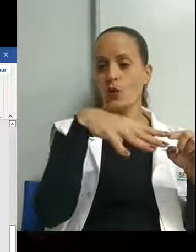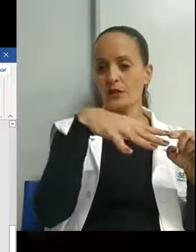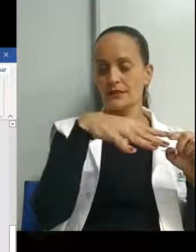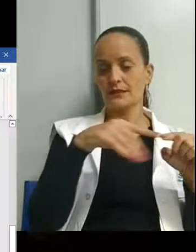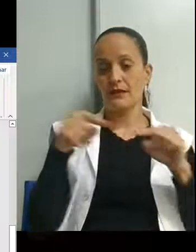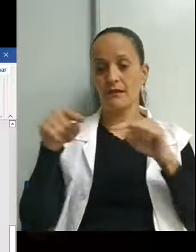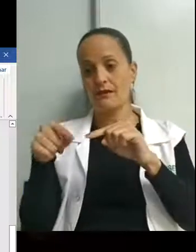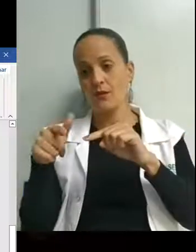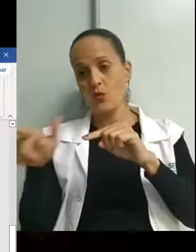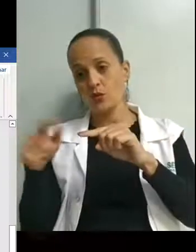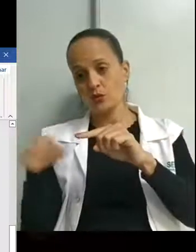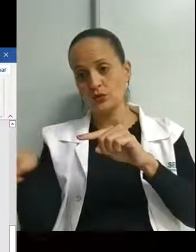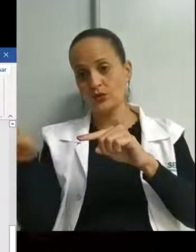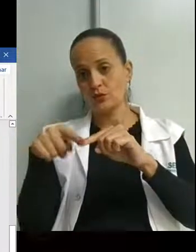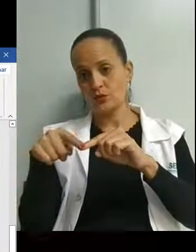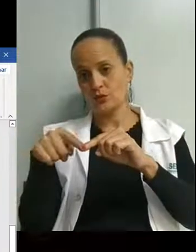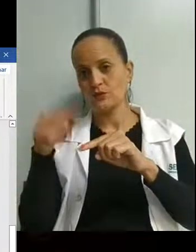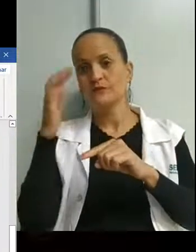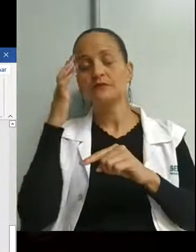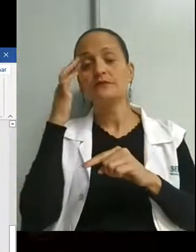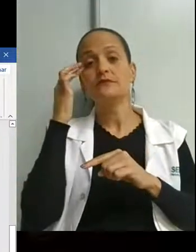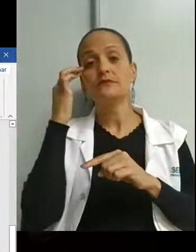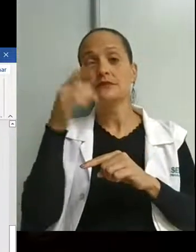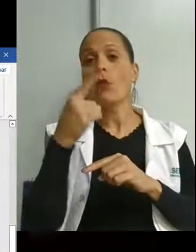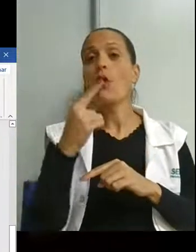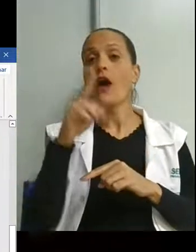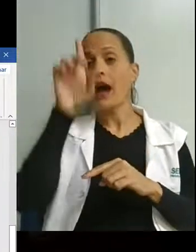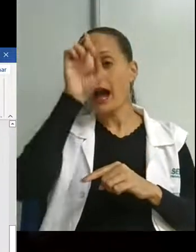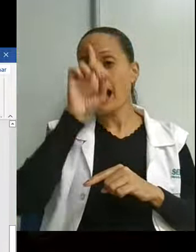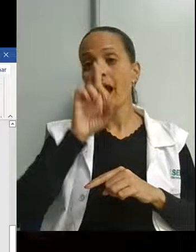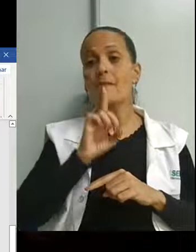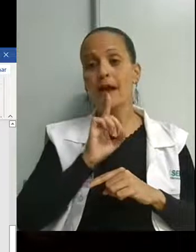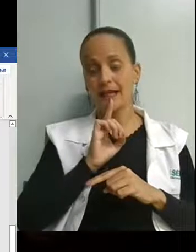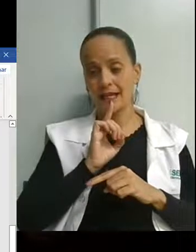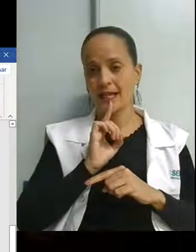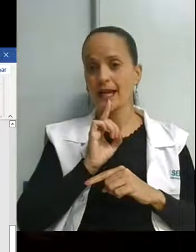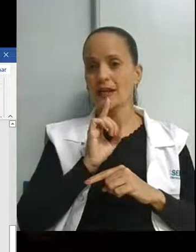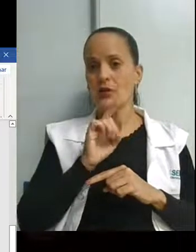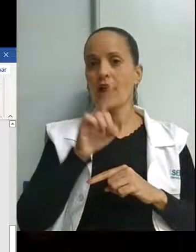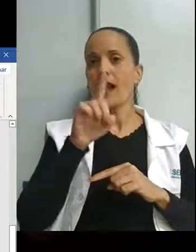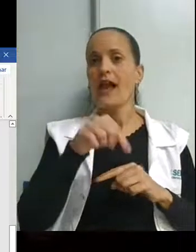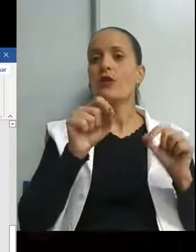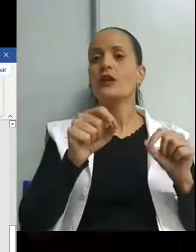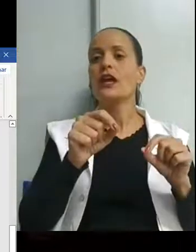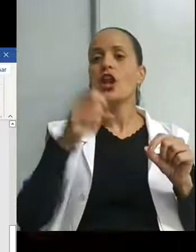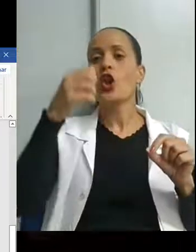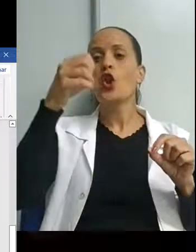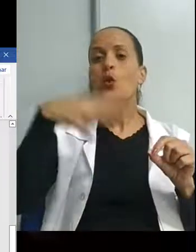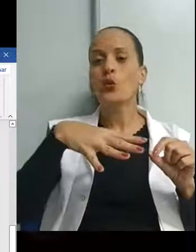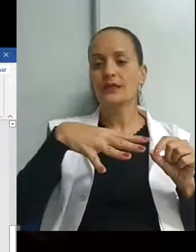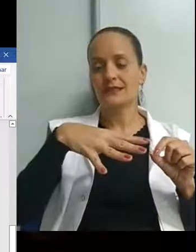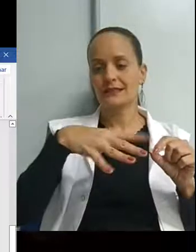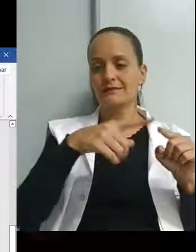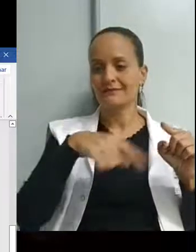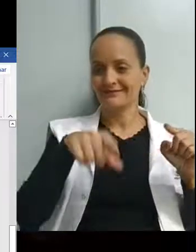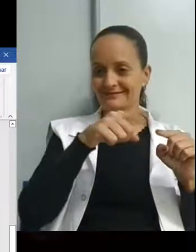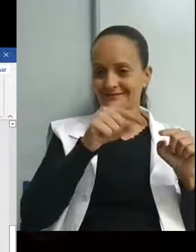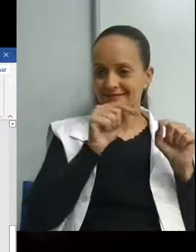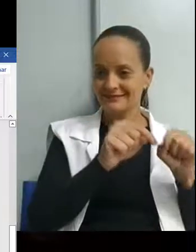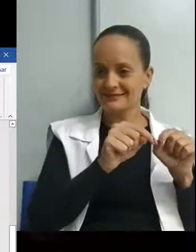aqui, ó. Esse aqui é o primeiro circuito, né? A rede que alimenta as luminárias. E o segundo circuito é